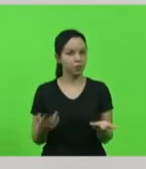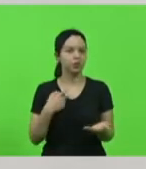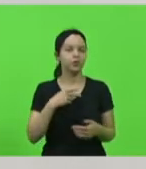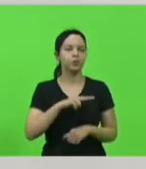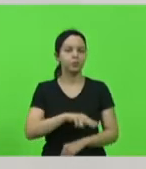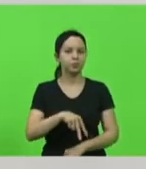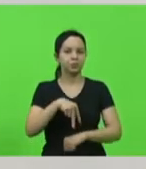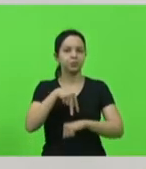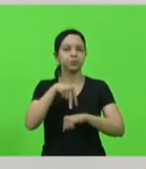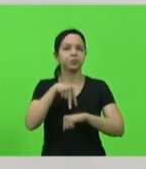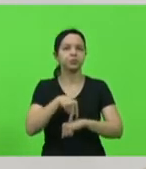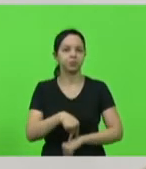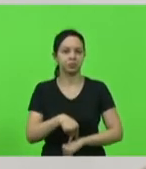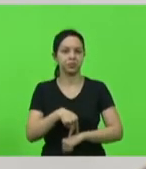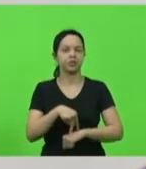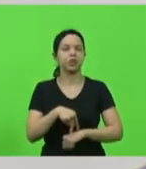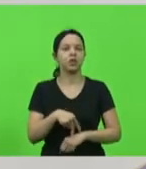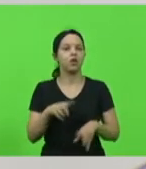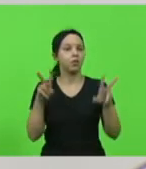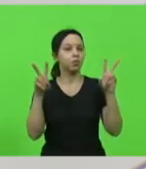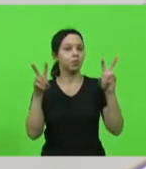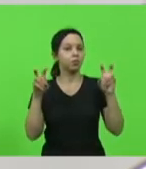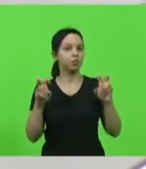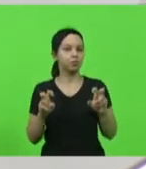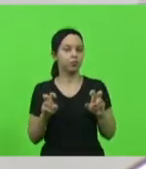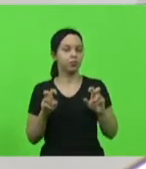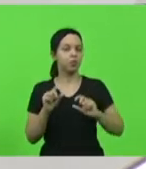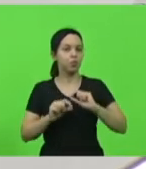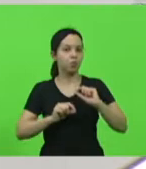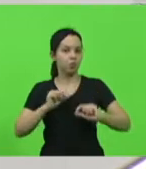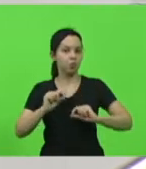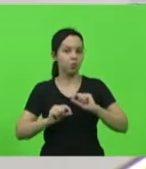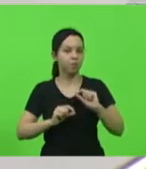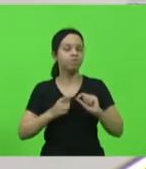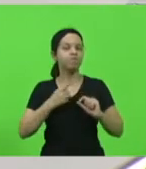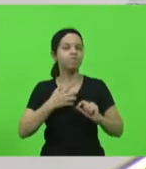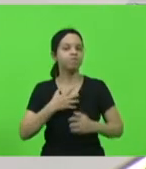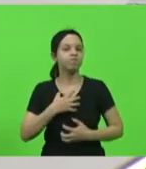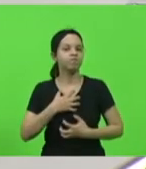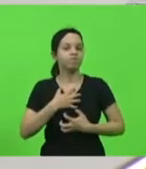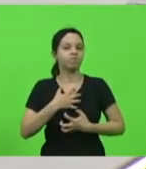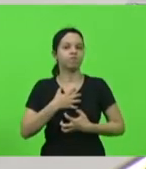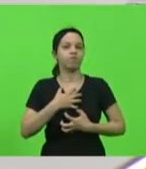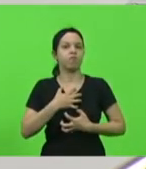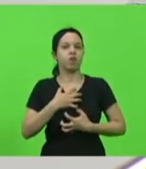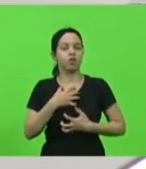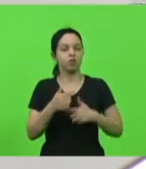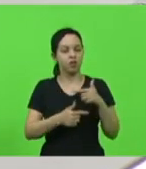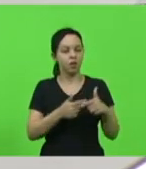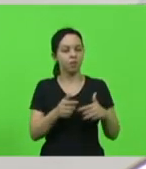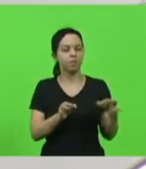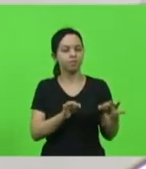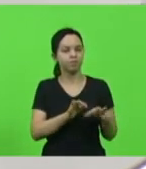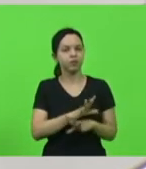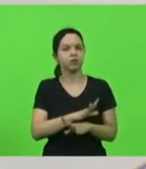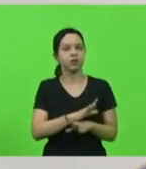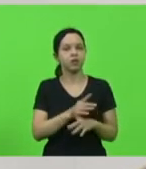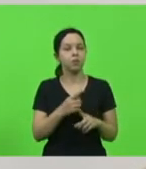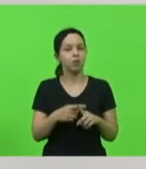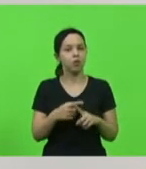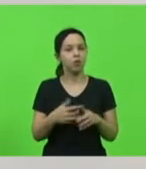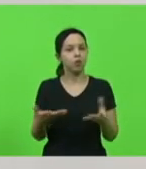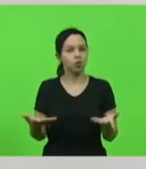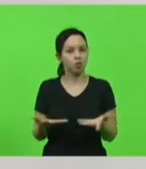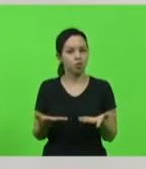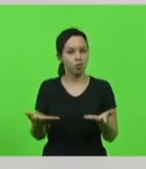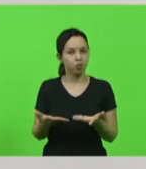hoje com um dever de missão cumprida. Digo isso porque hoje passa a coordenação da bancada feminina